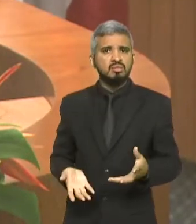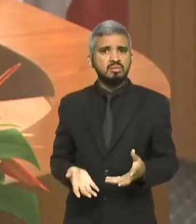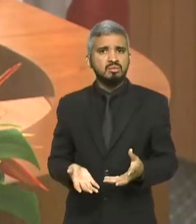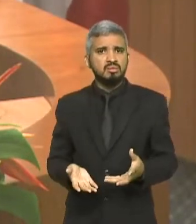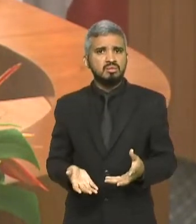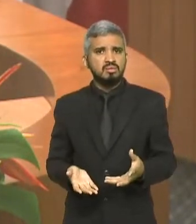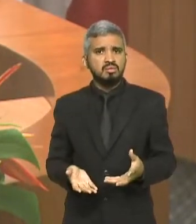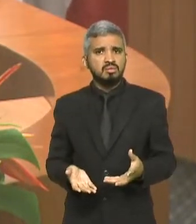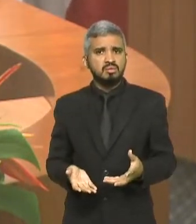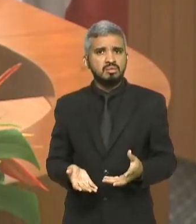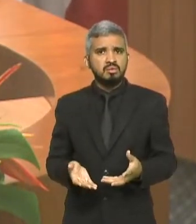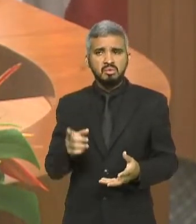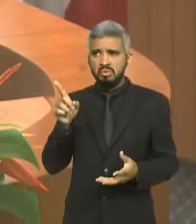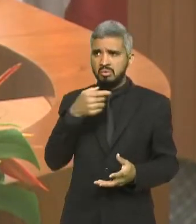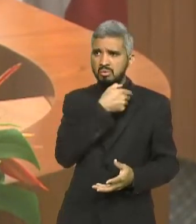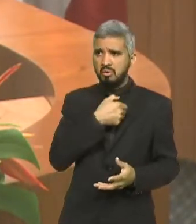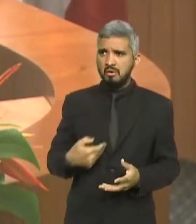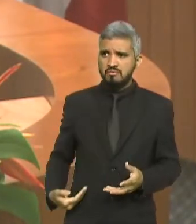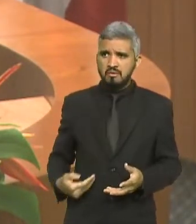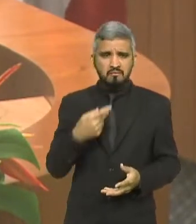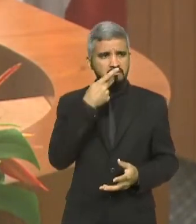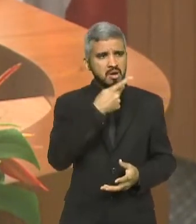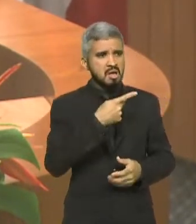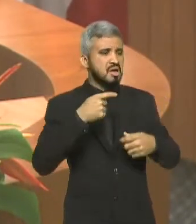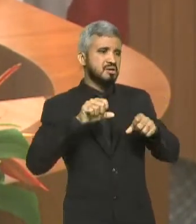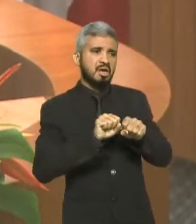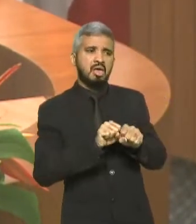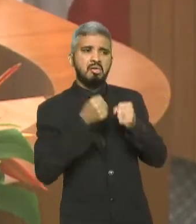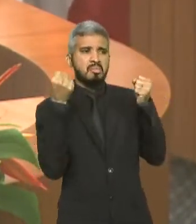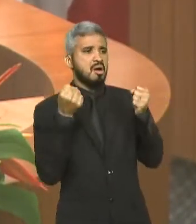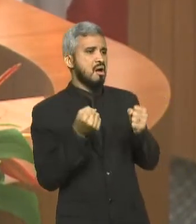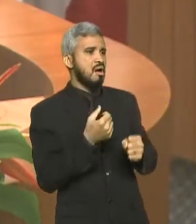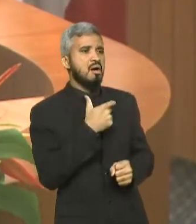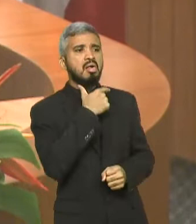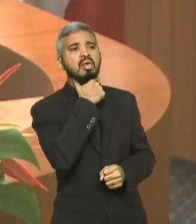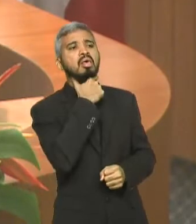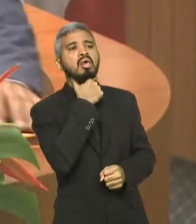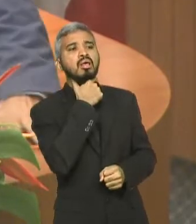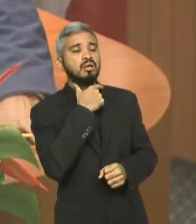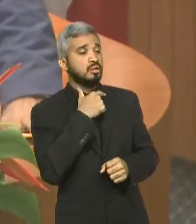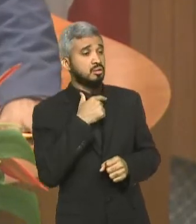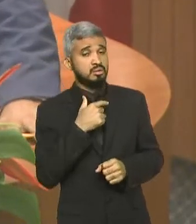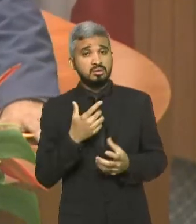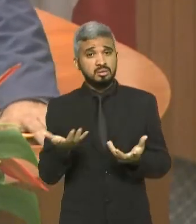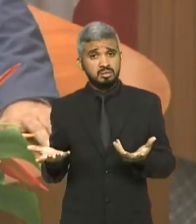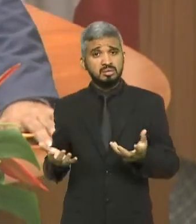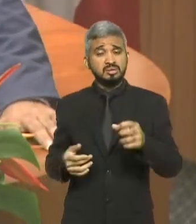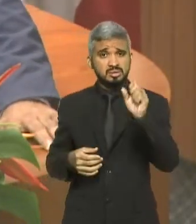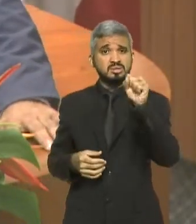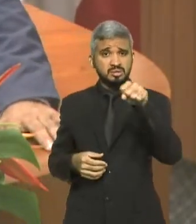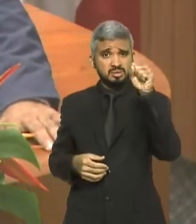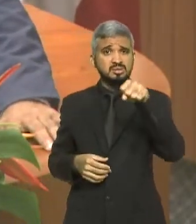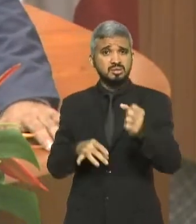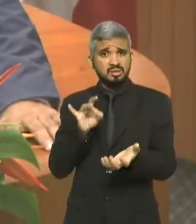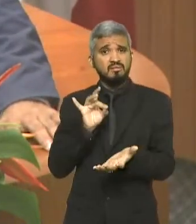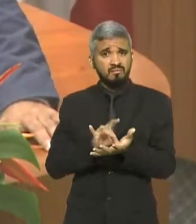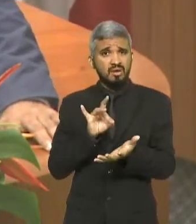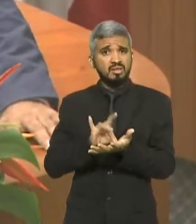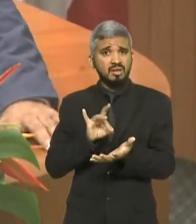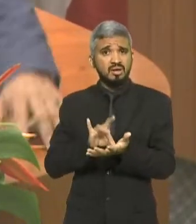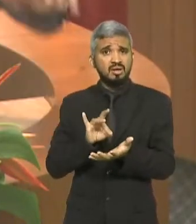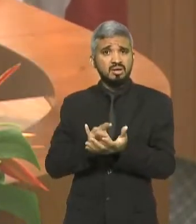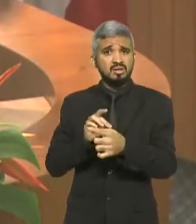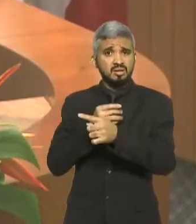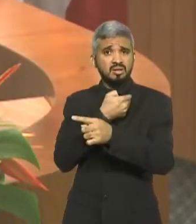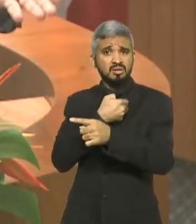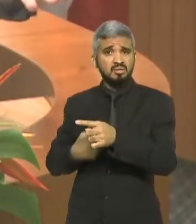condições, que está quebrado, que está falido. Realmente, o governo do Estado, administrado por Flávio